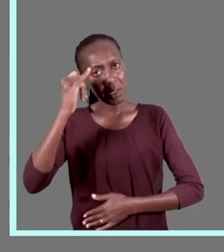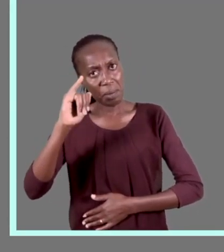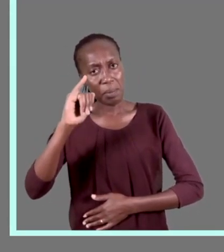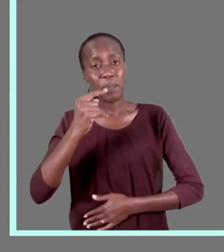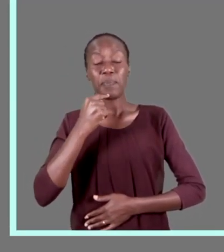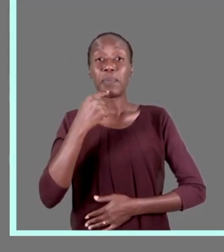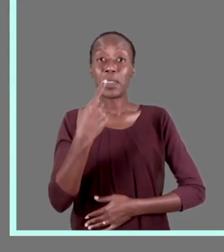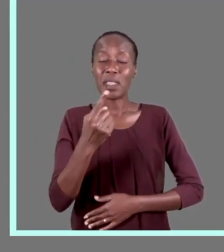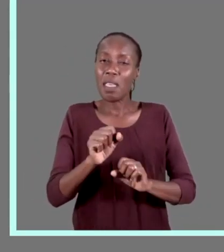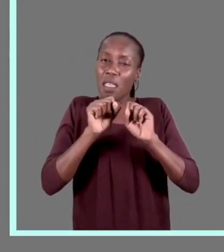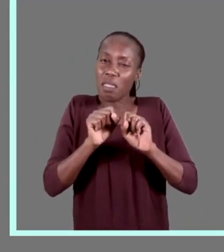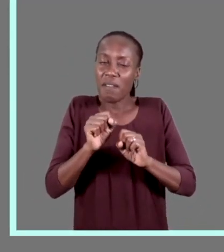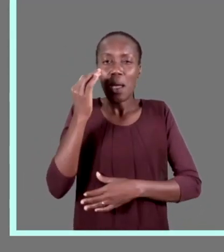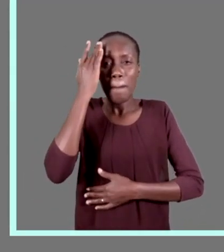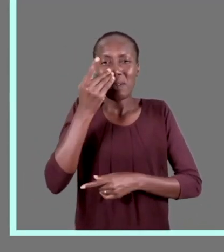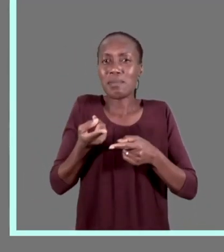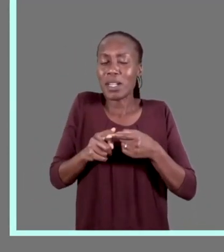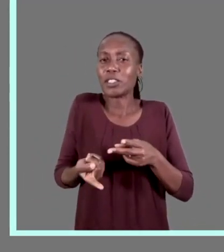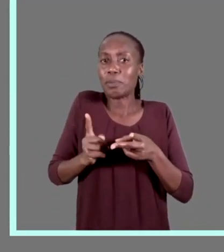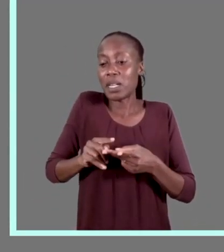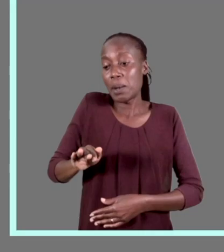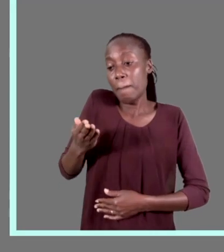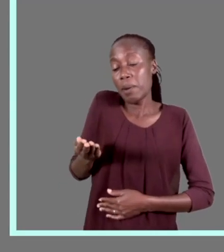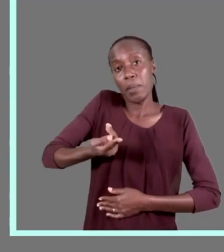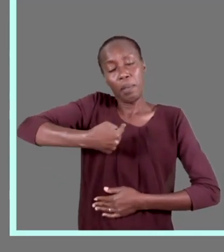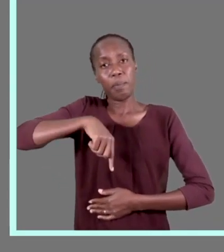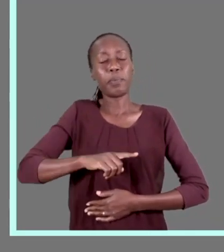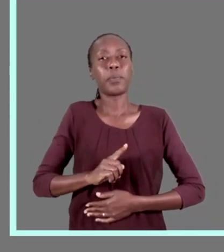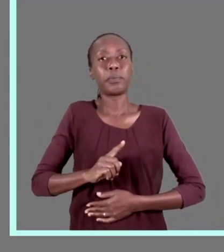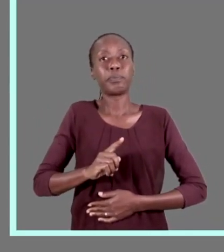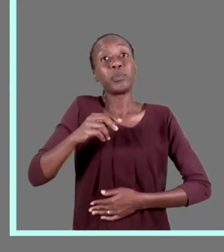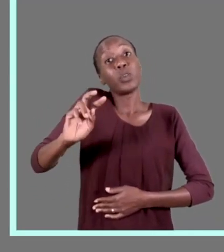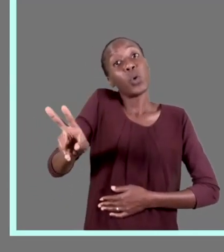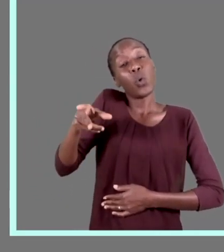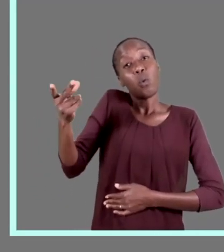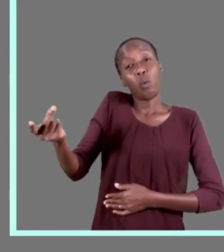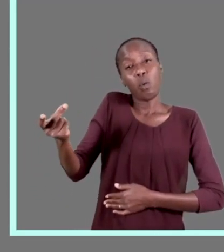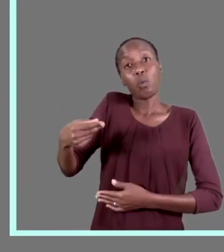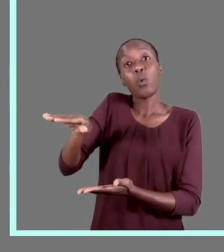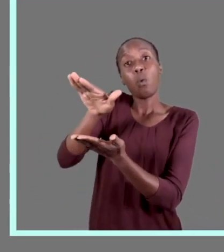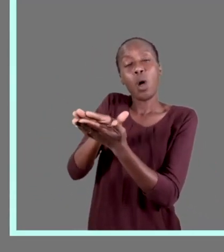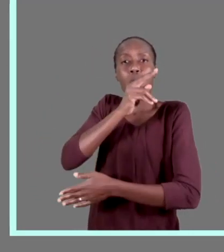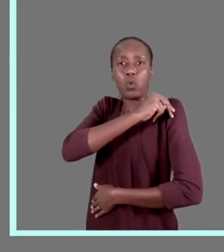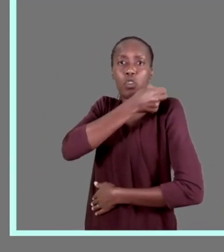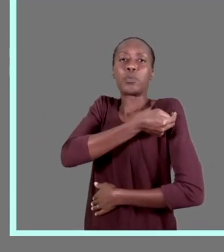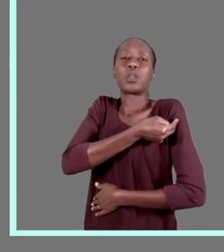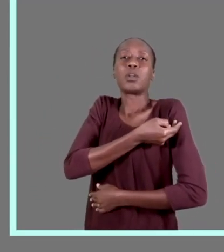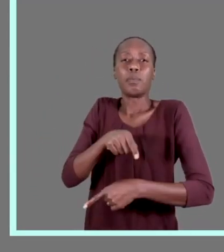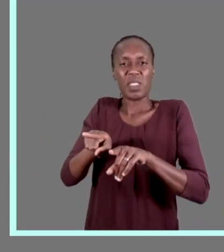Dizer que deviam pensar mais em nós, que outras unidades